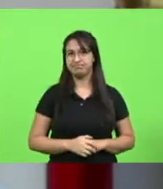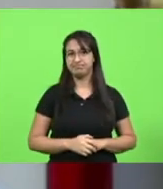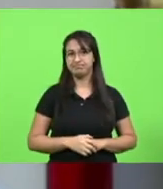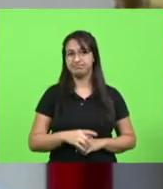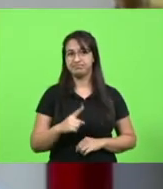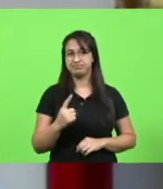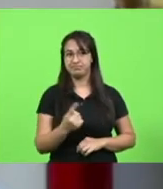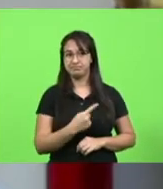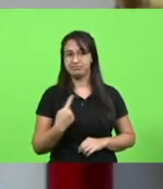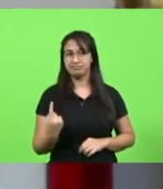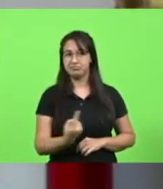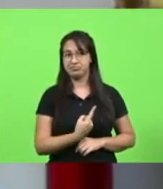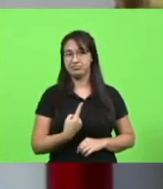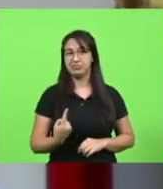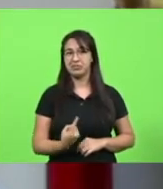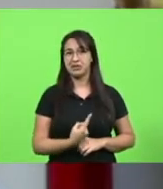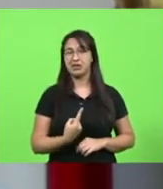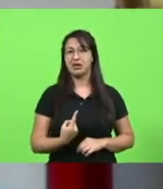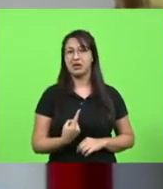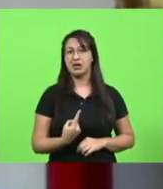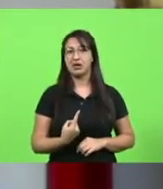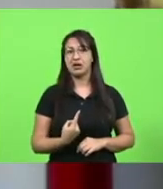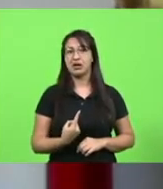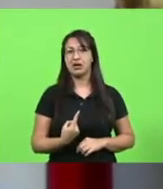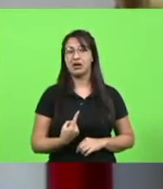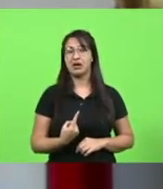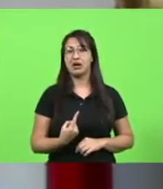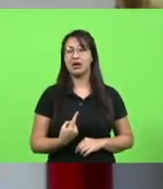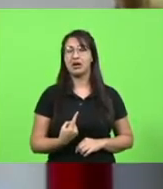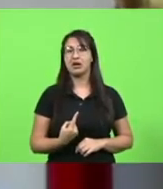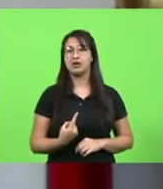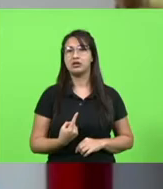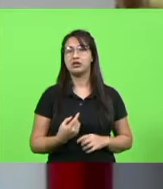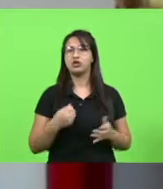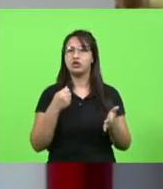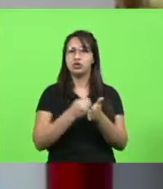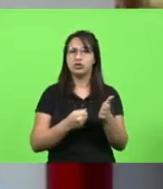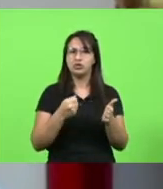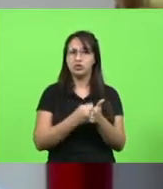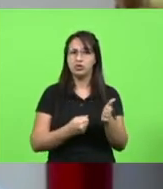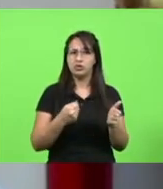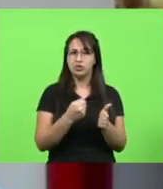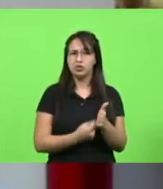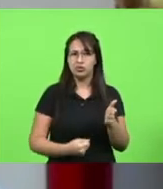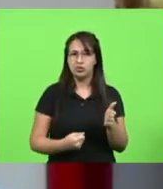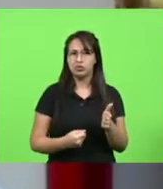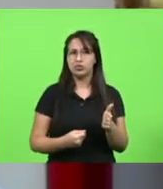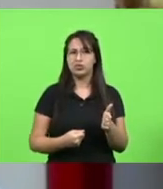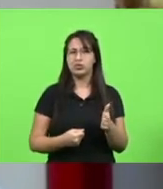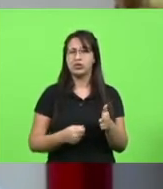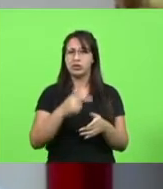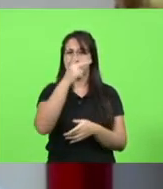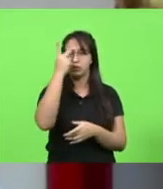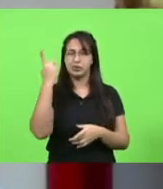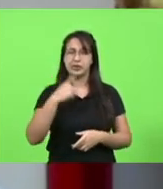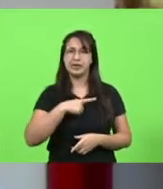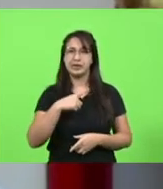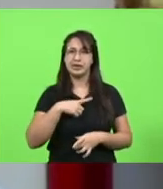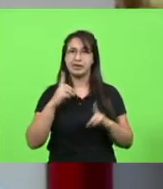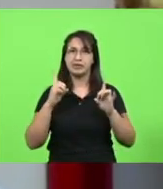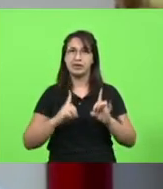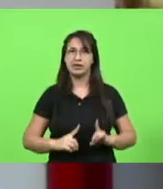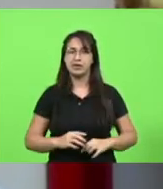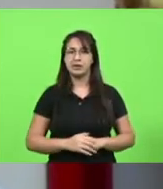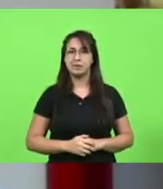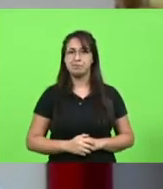pela acessibilidade, pela inclusão, pelo direito. E hoje a gente se vê assim, obrigado a